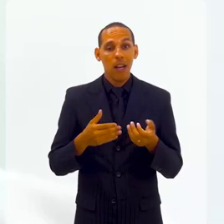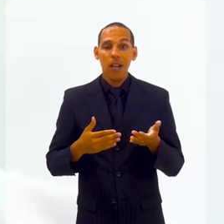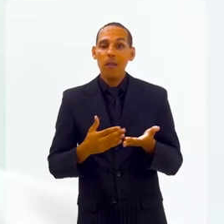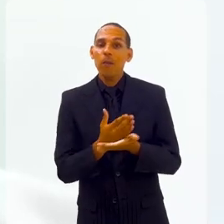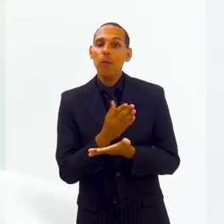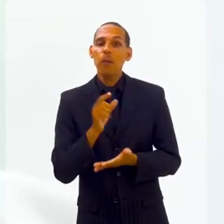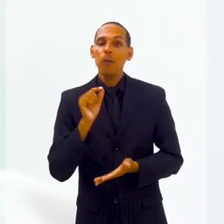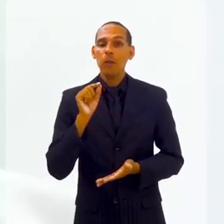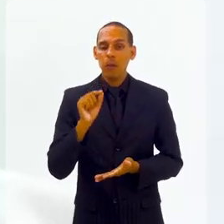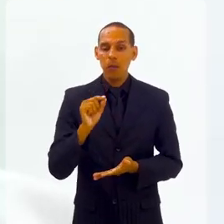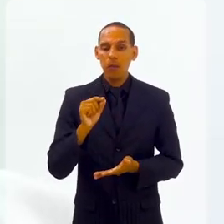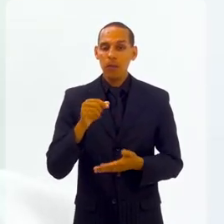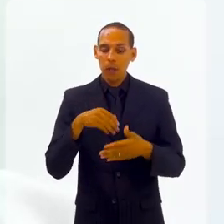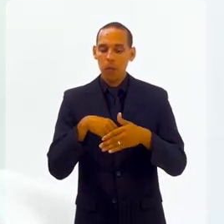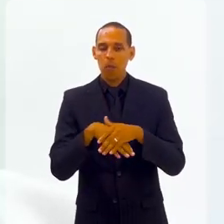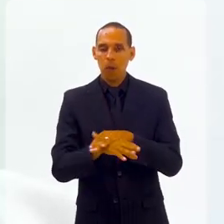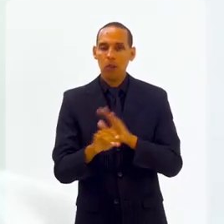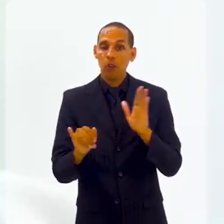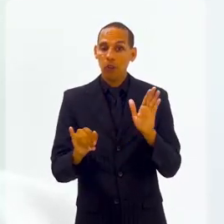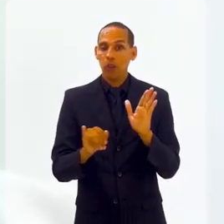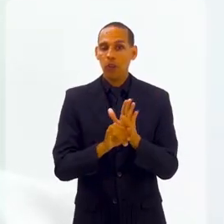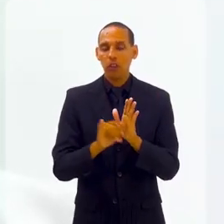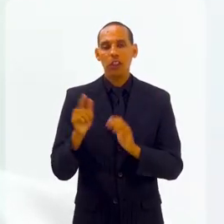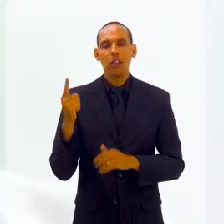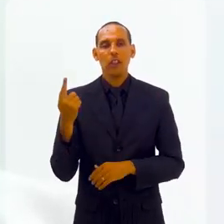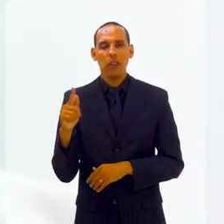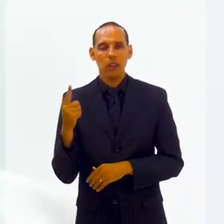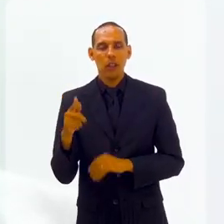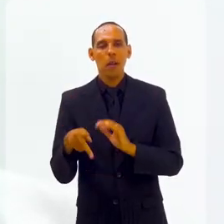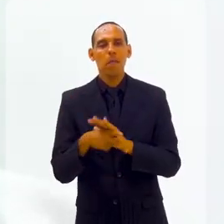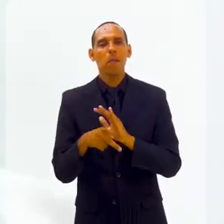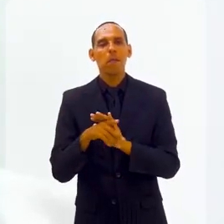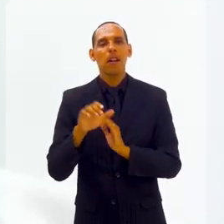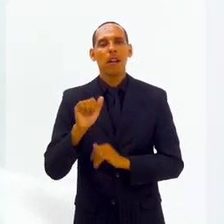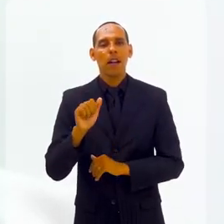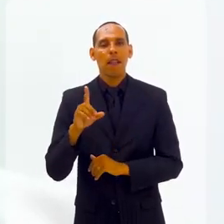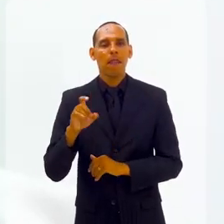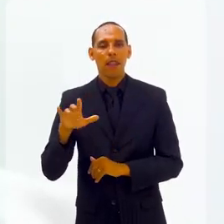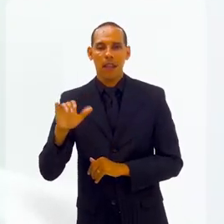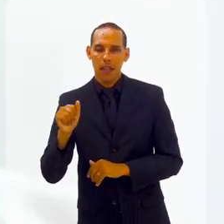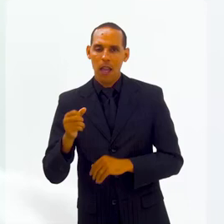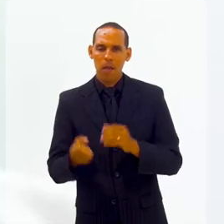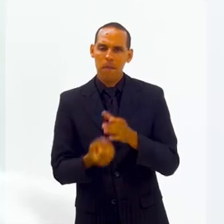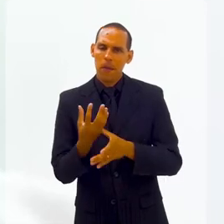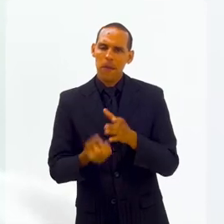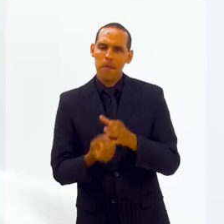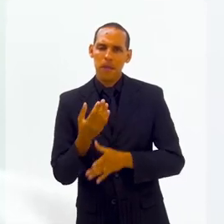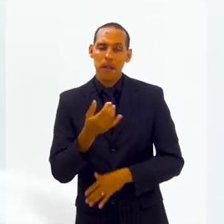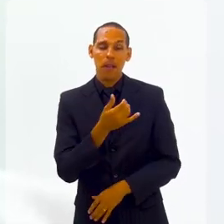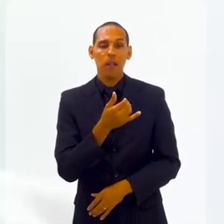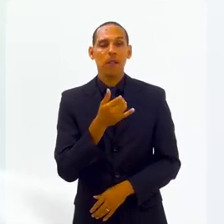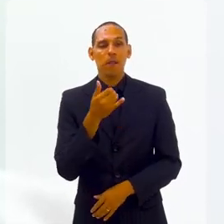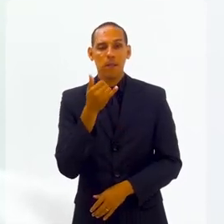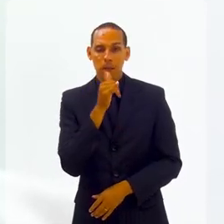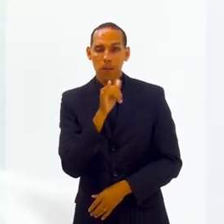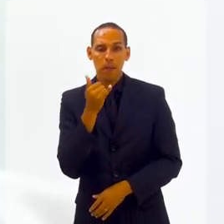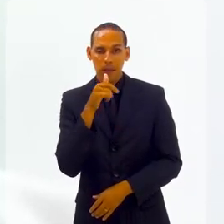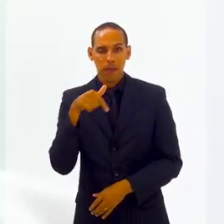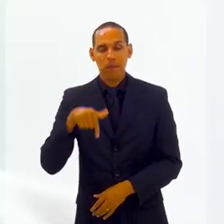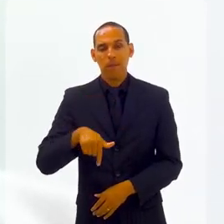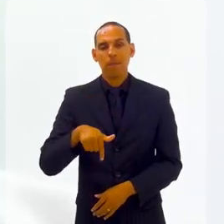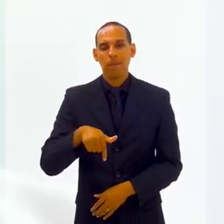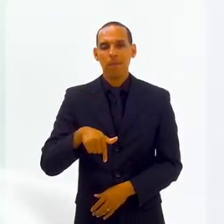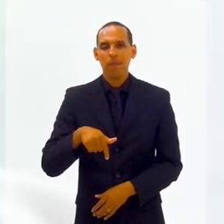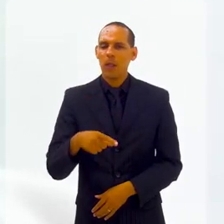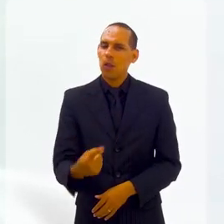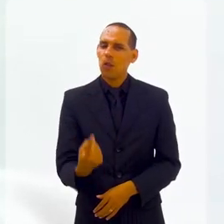a aprovação para o depósito de identificação geográfica das cadeias produtivas Fluminense uma delas por